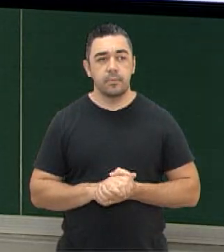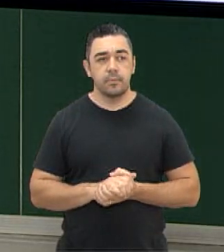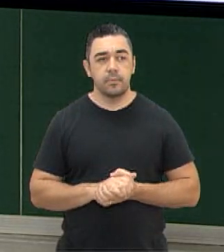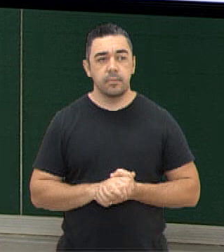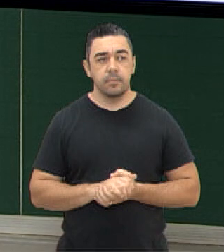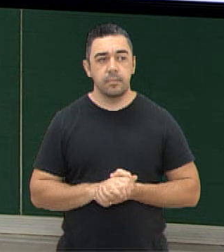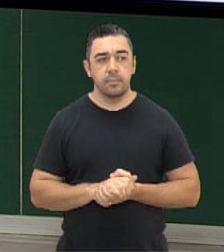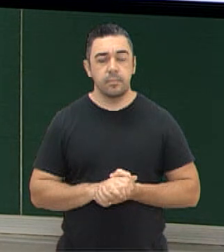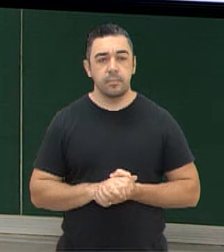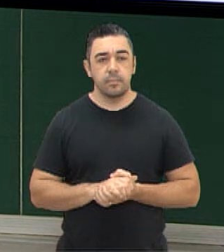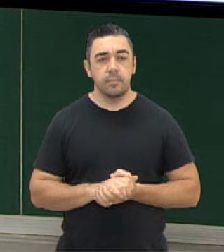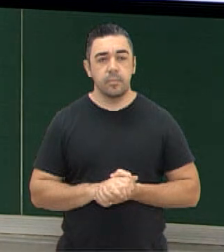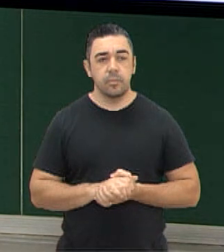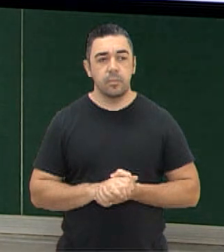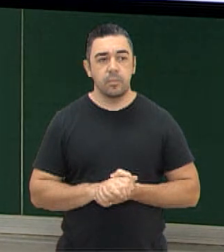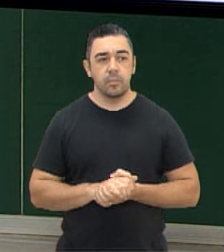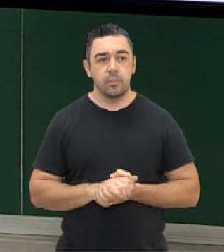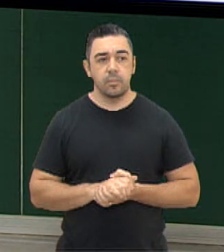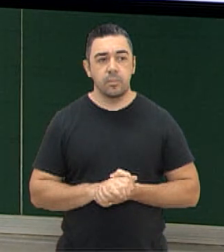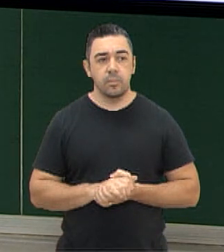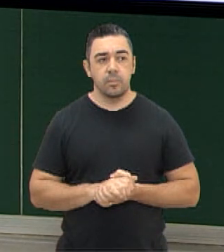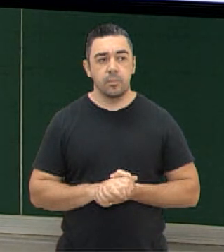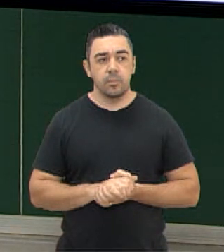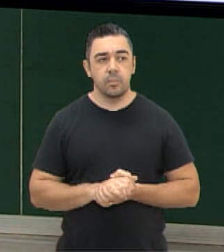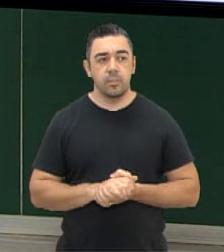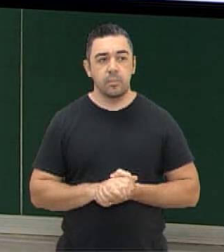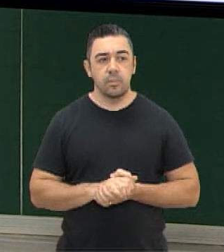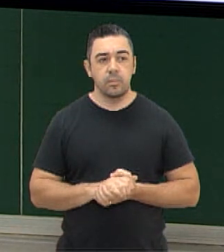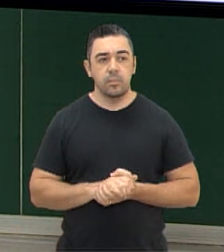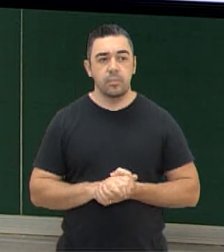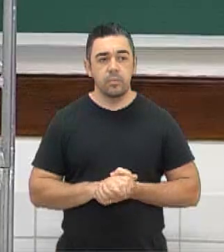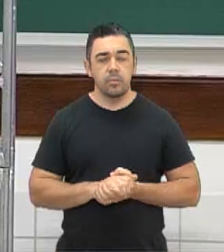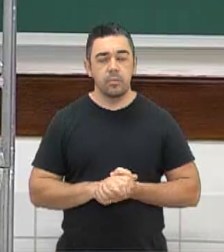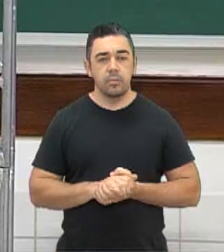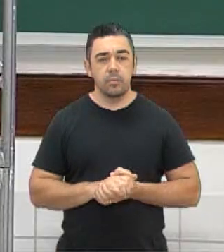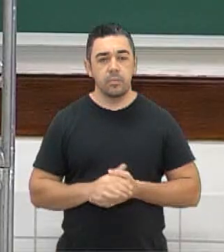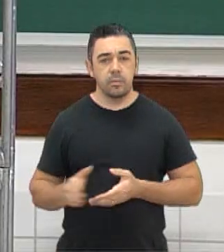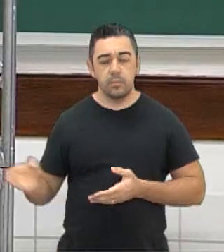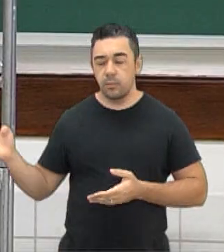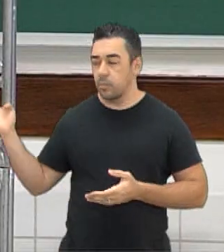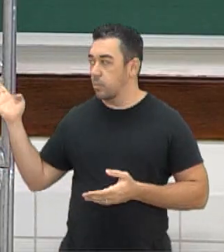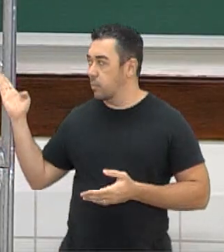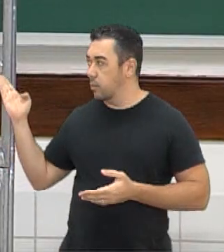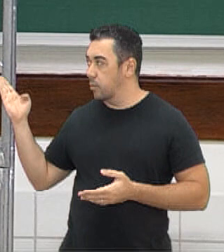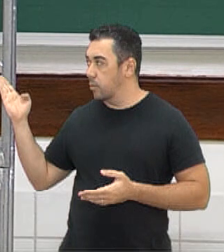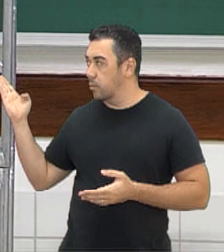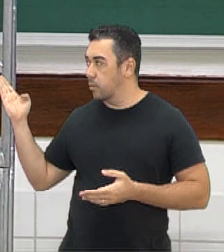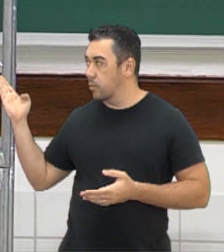quadrado mais y ao quadrado menos